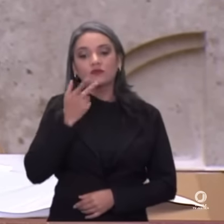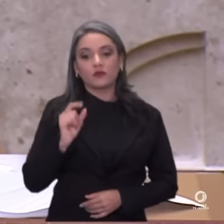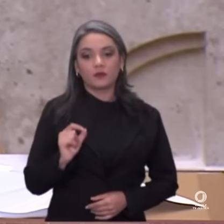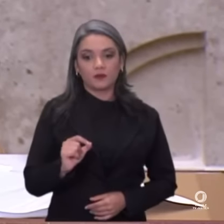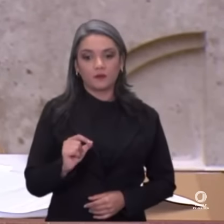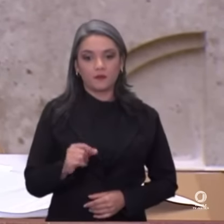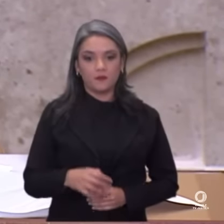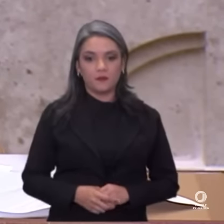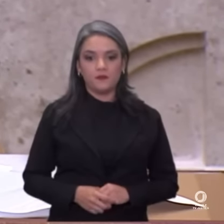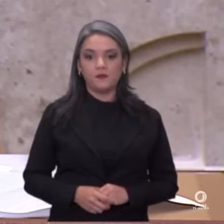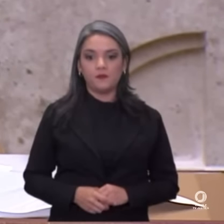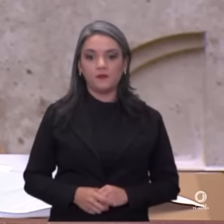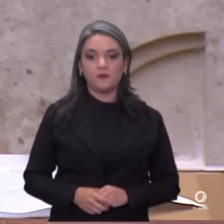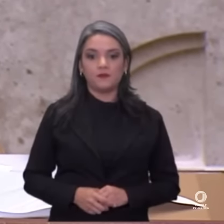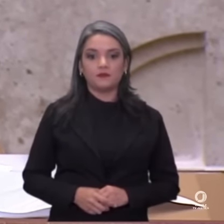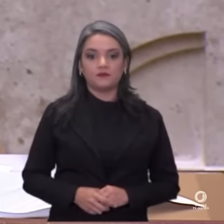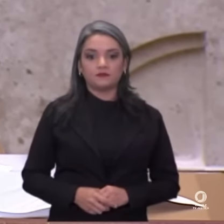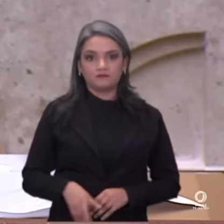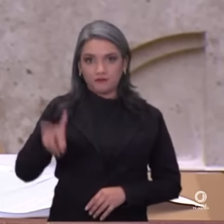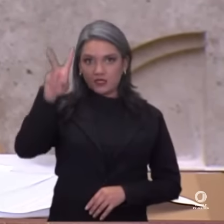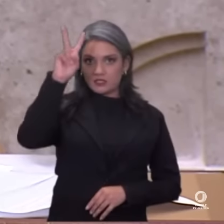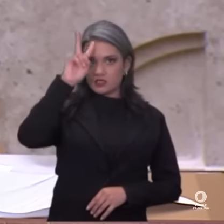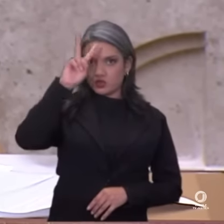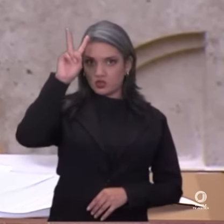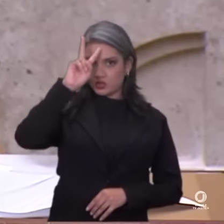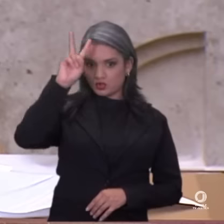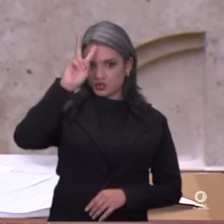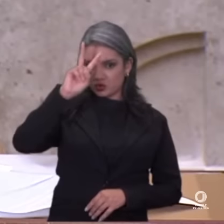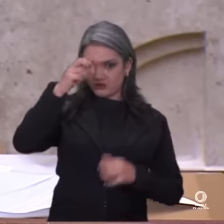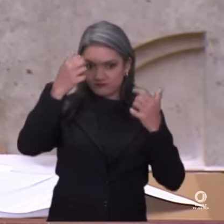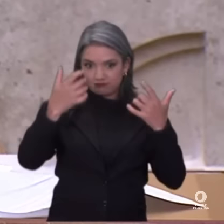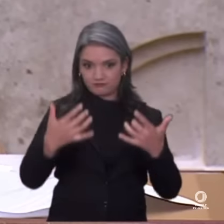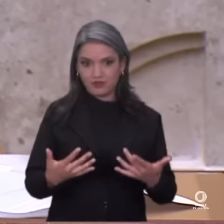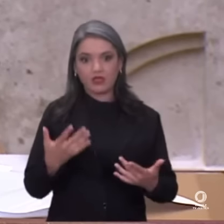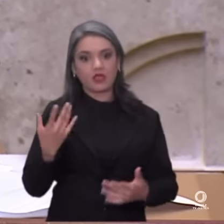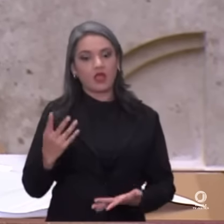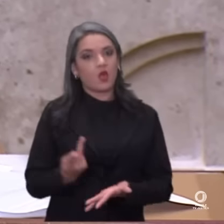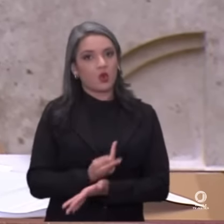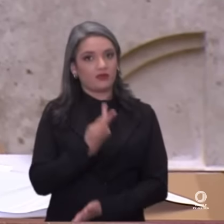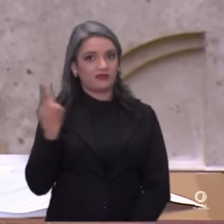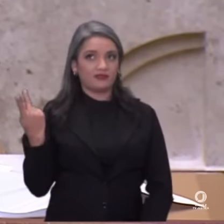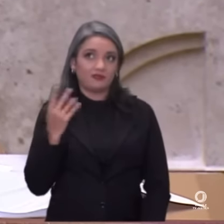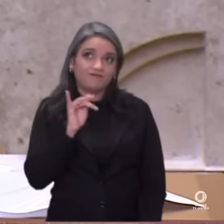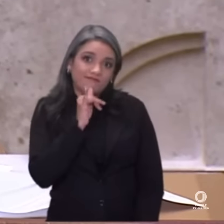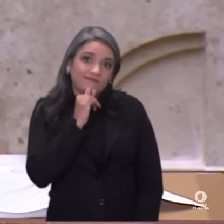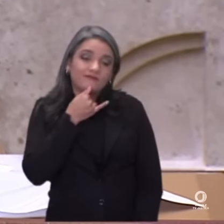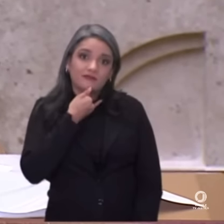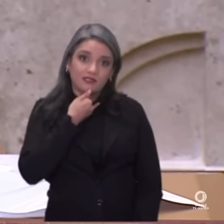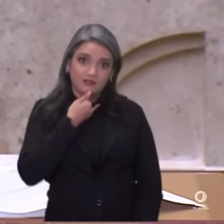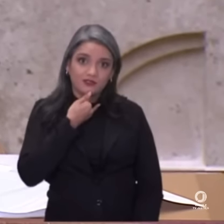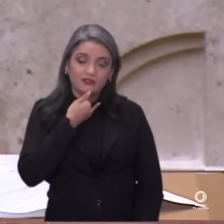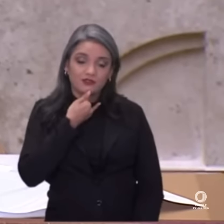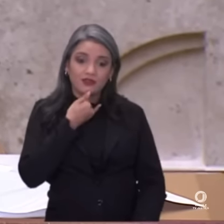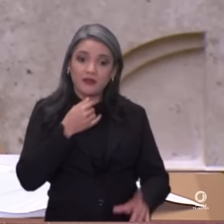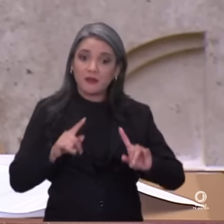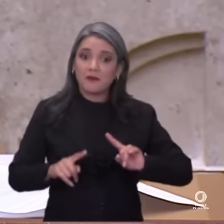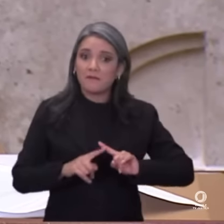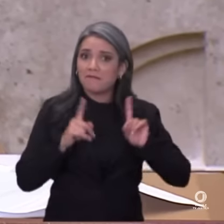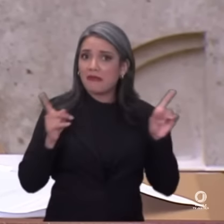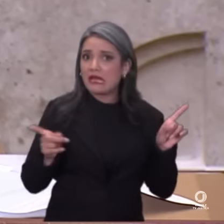o acontecimento narrado, embora lamentável, ou seja, não nega que ocorreu, não enseja o pagamento